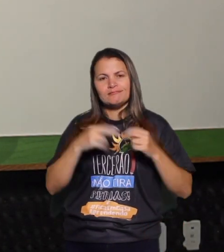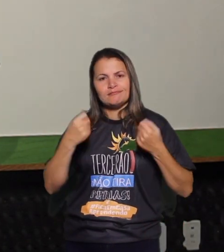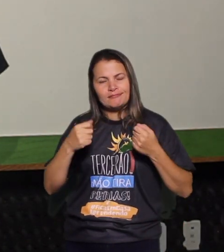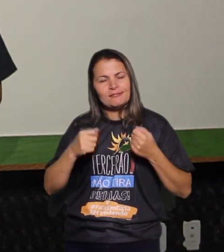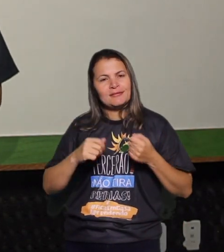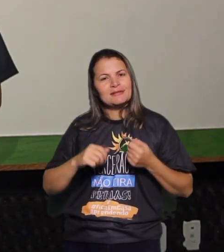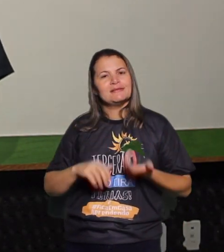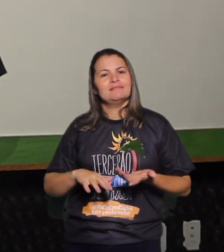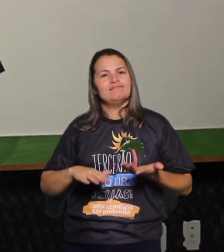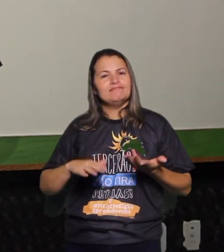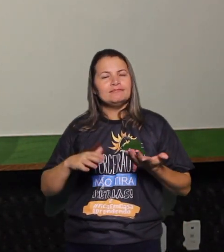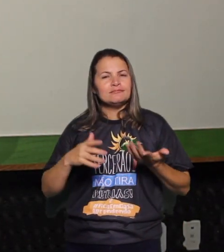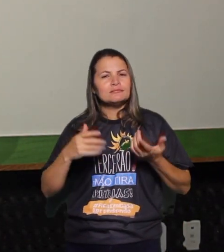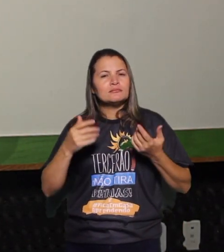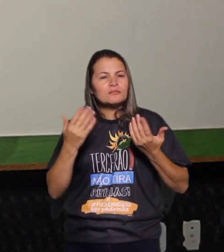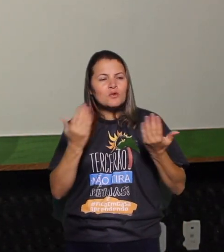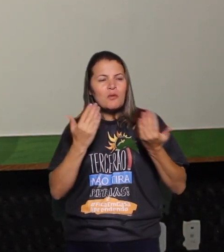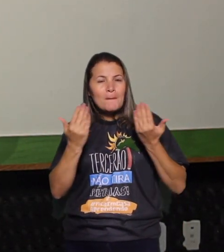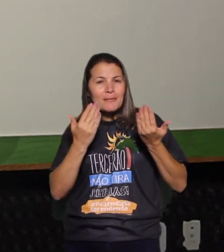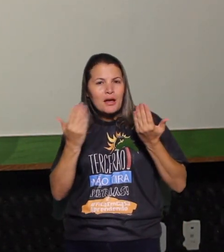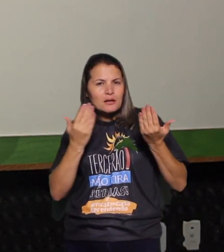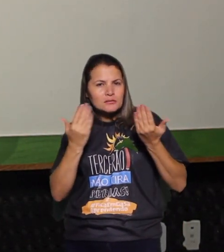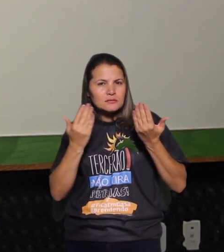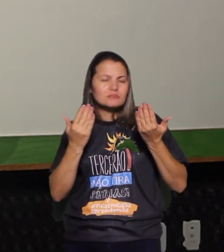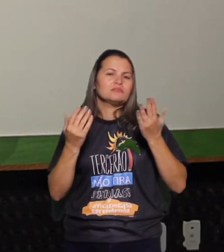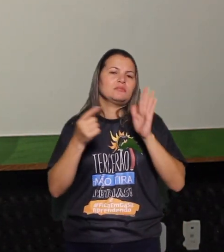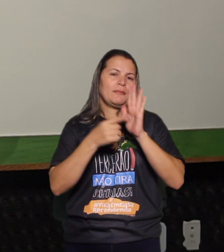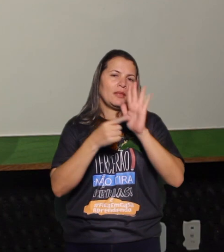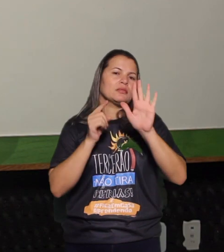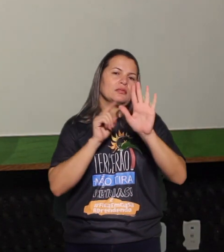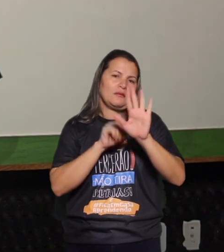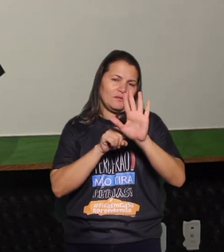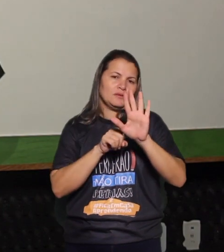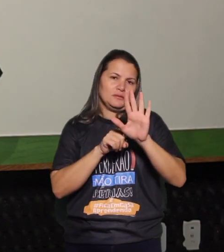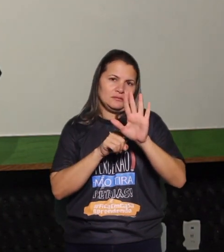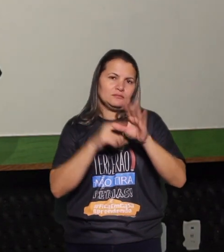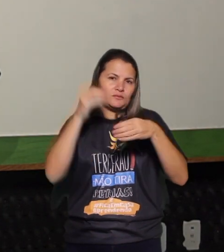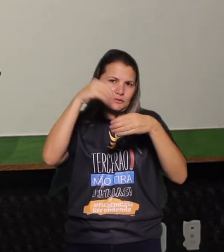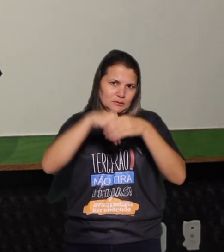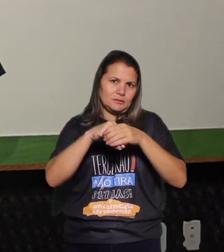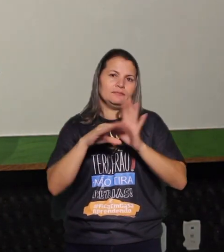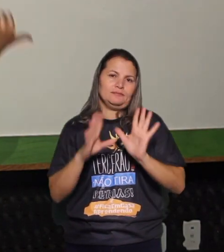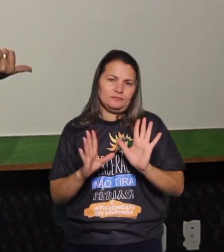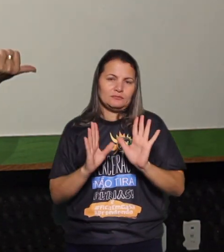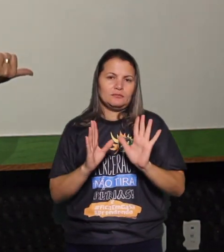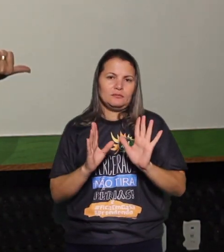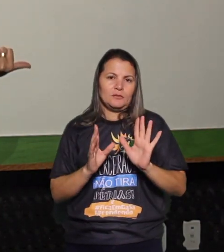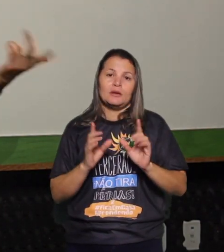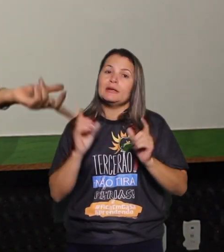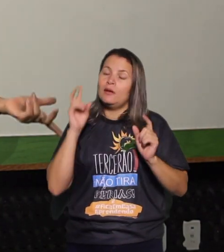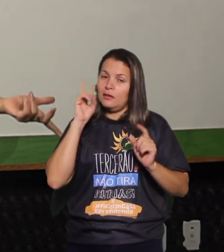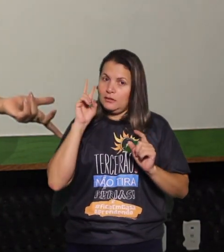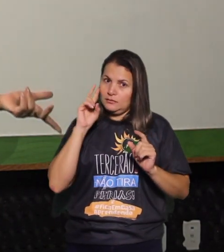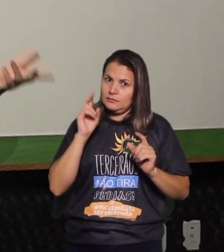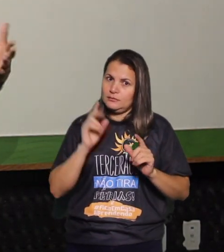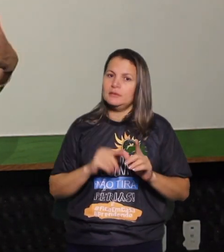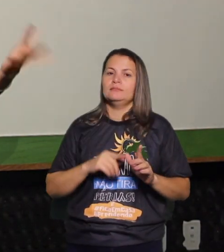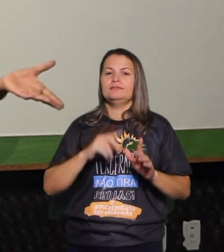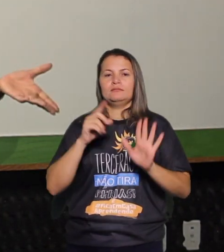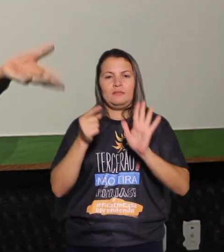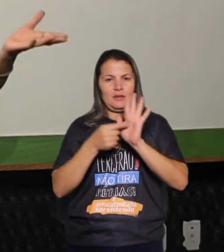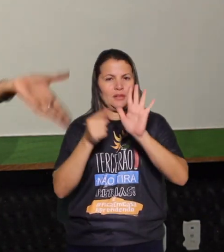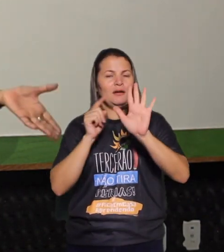forma possível. Então, a comparação indireta a gente chama de metáfora. E eu falei da comparação há pouco.